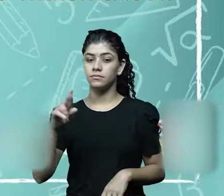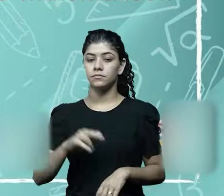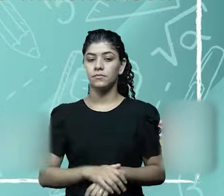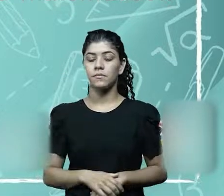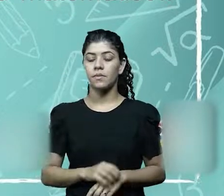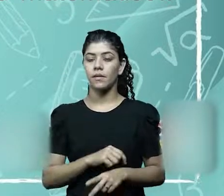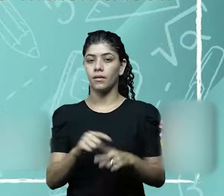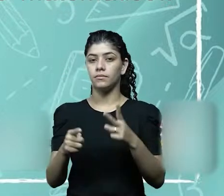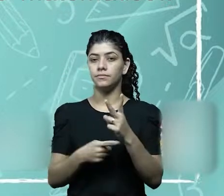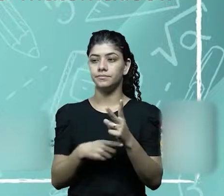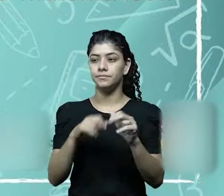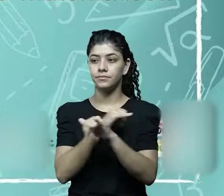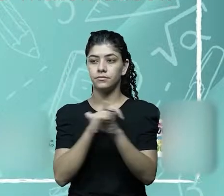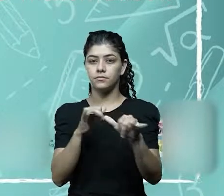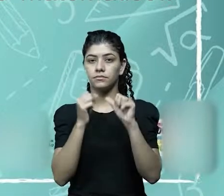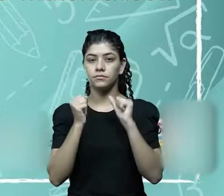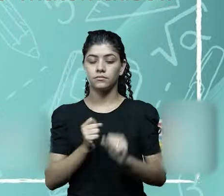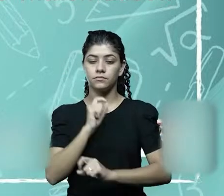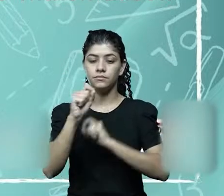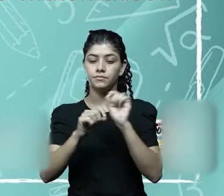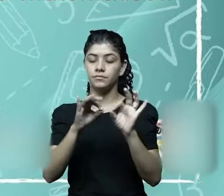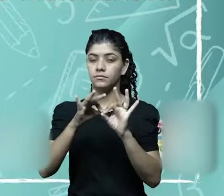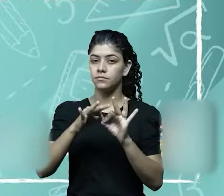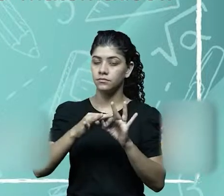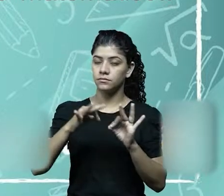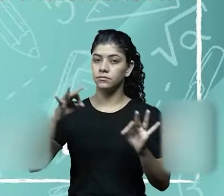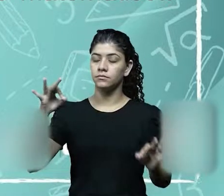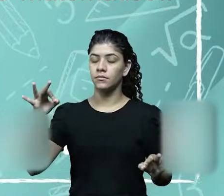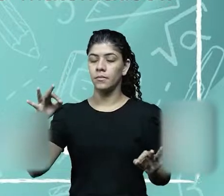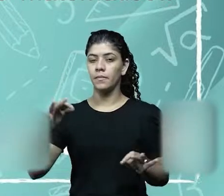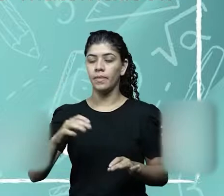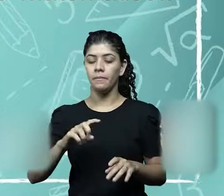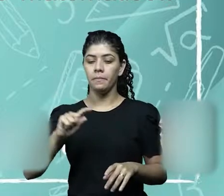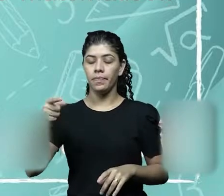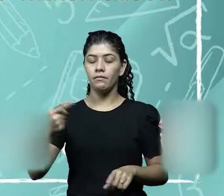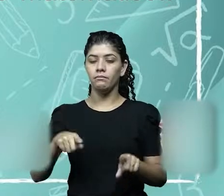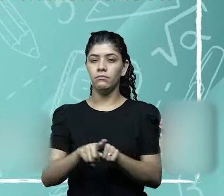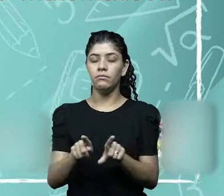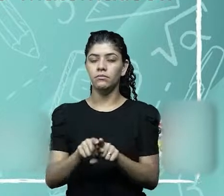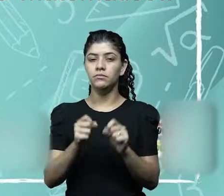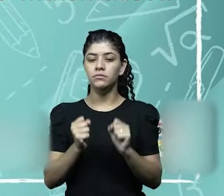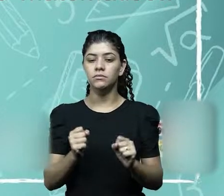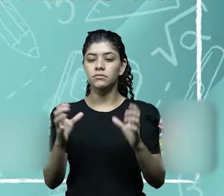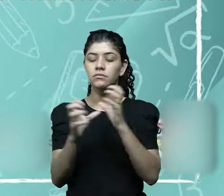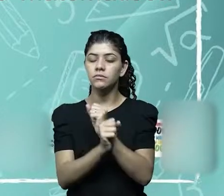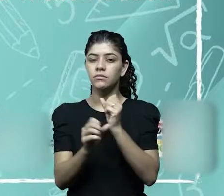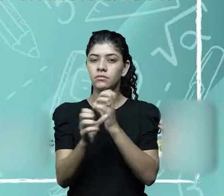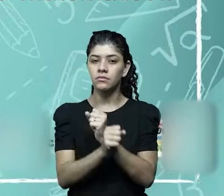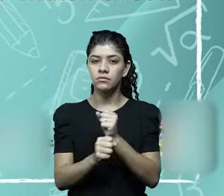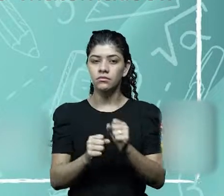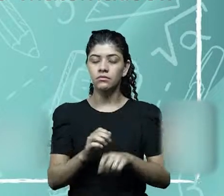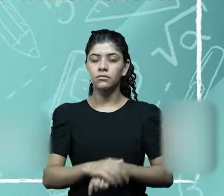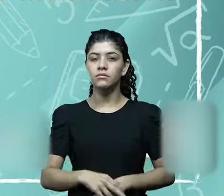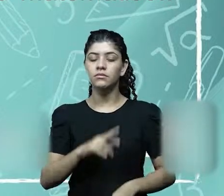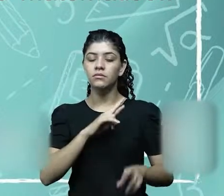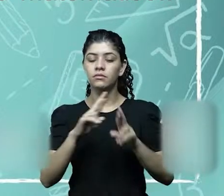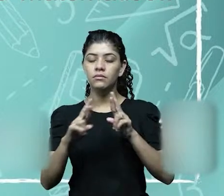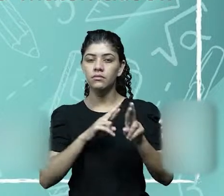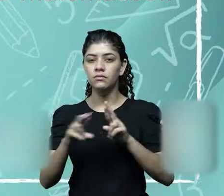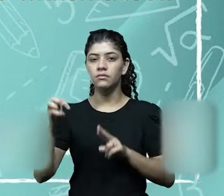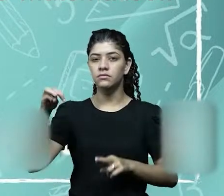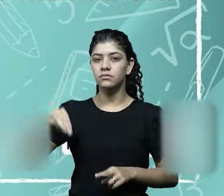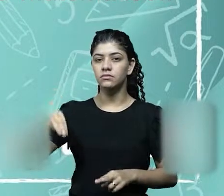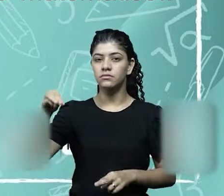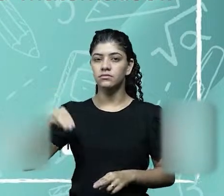essas duas informações que podem ser medidas, tá? E a outra nós podemos calcular com a relação